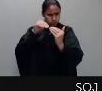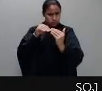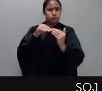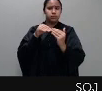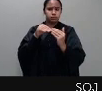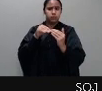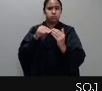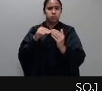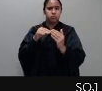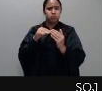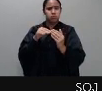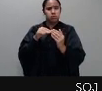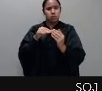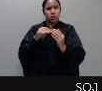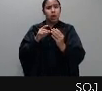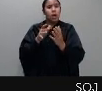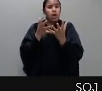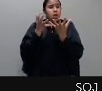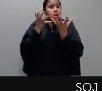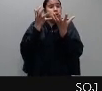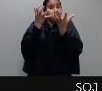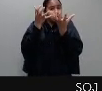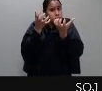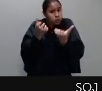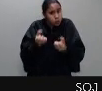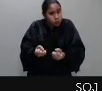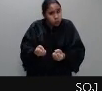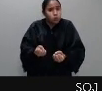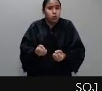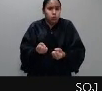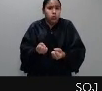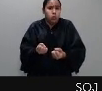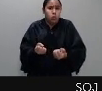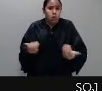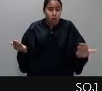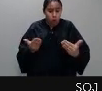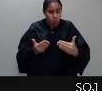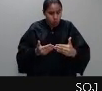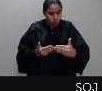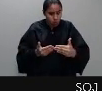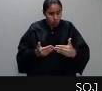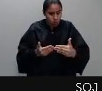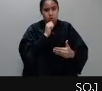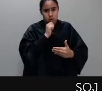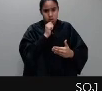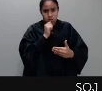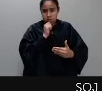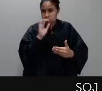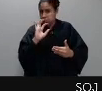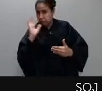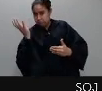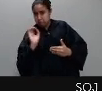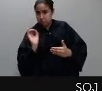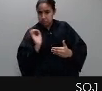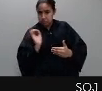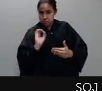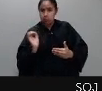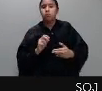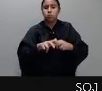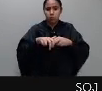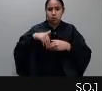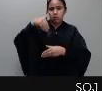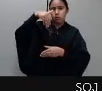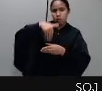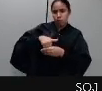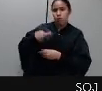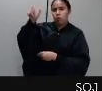Perdoe me acolheu parcialmente os embargos de declaração mas sem efeitos infringentes nos termos do voto do